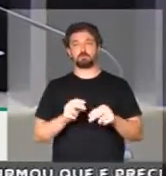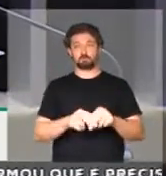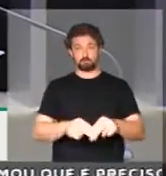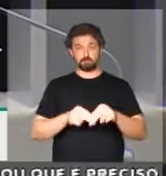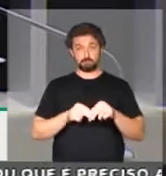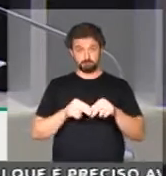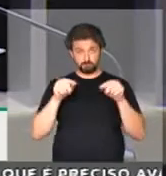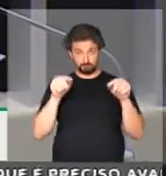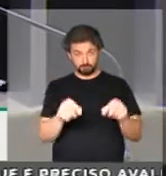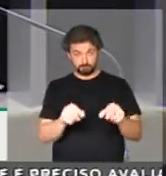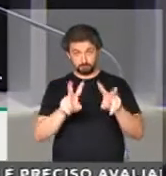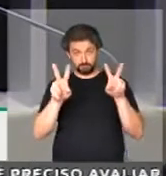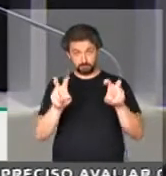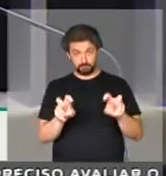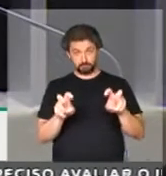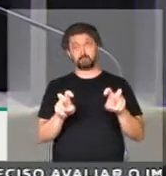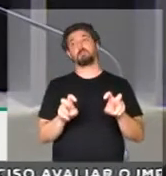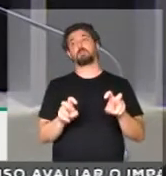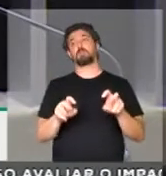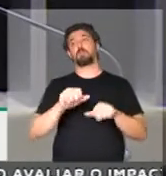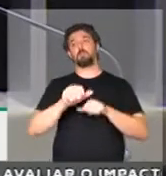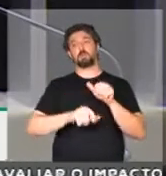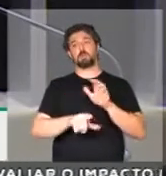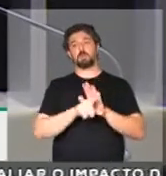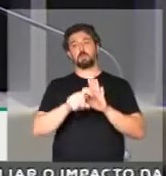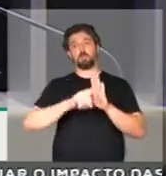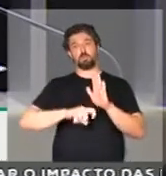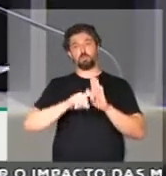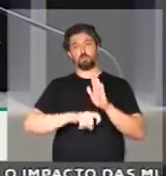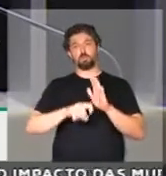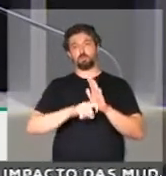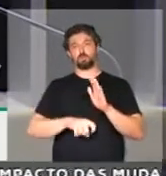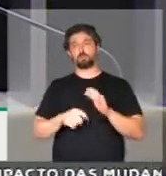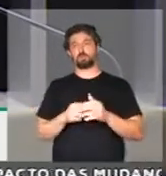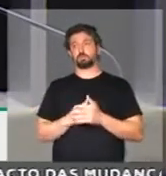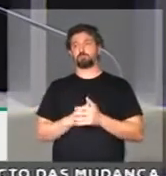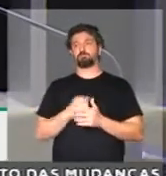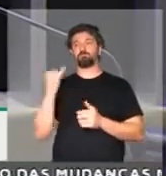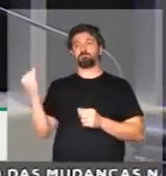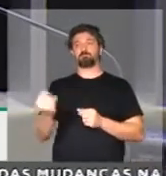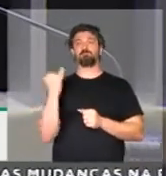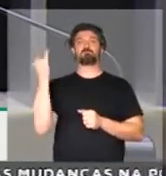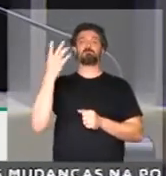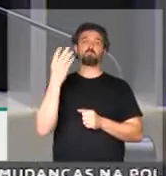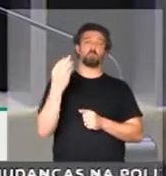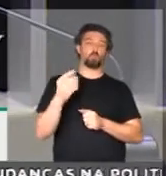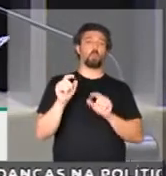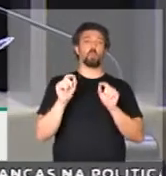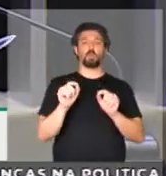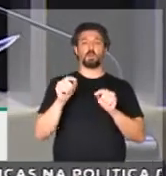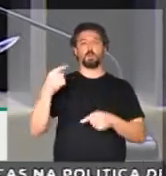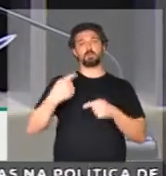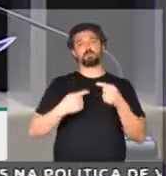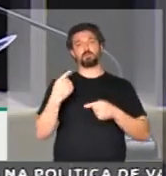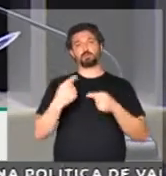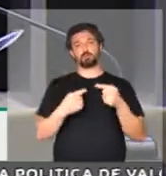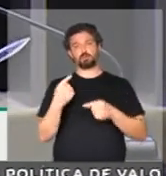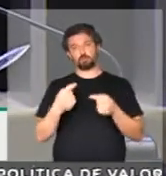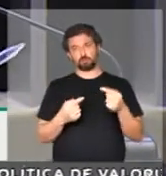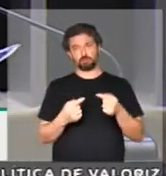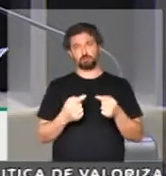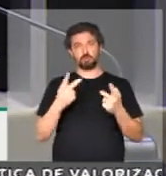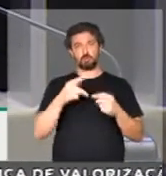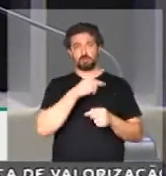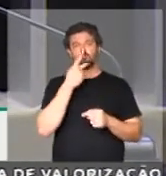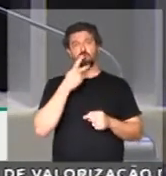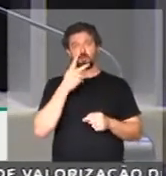tocante, além da reforma da tributária, é extremamente importante discutirmos, e o que ele